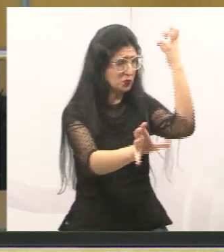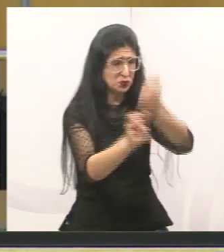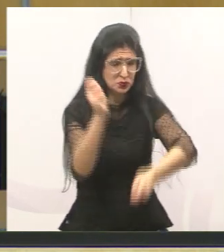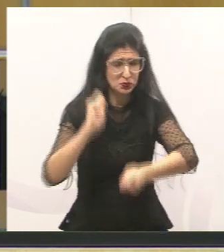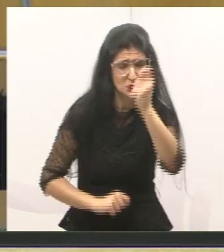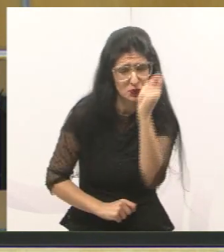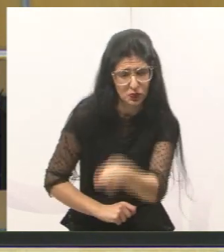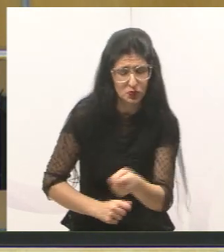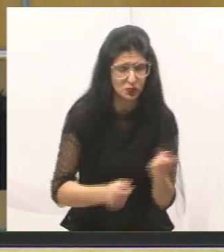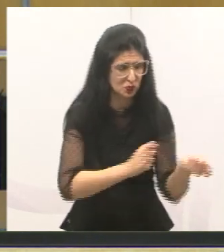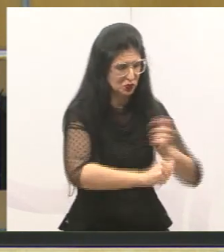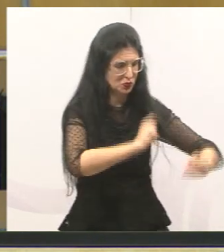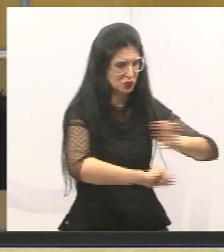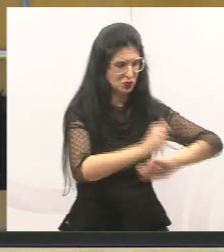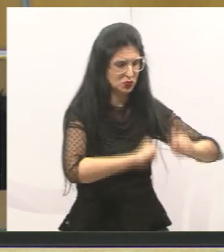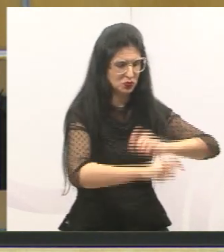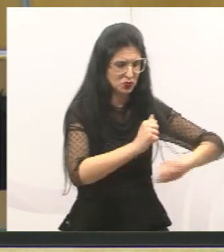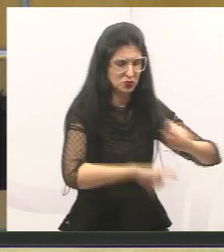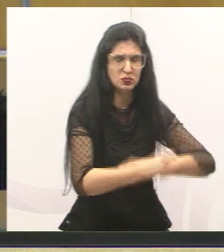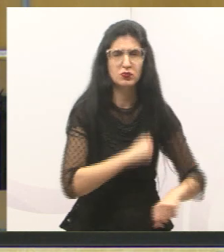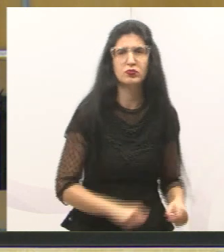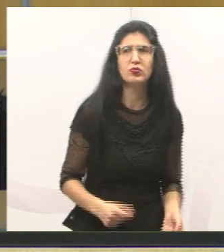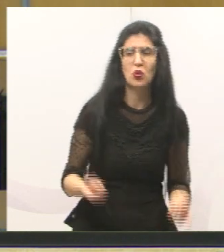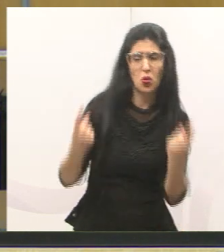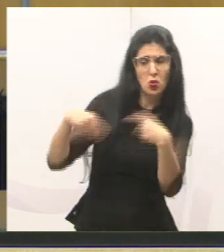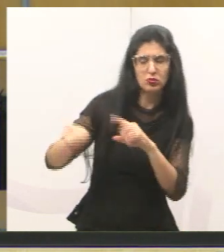necessidade da referida garantia constitucional.